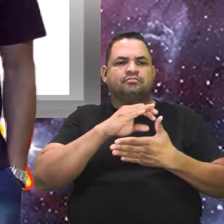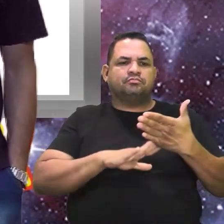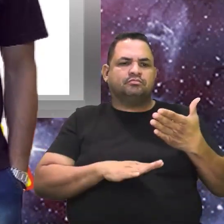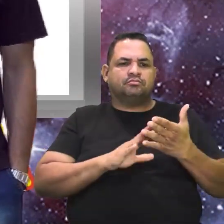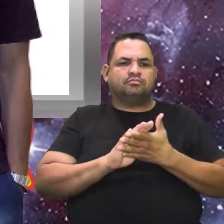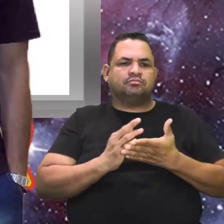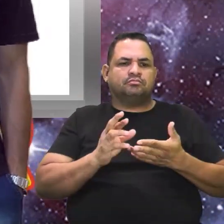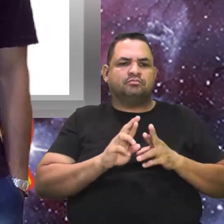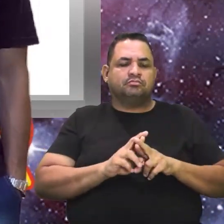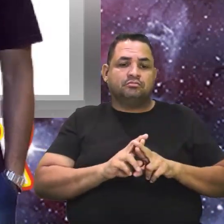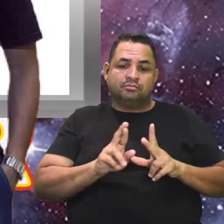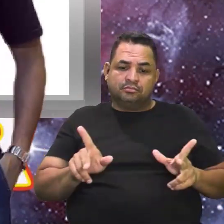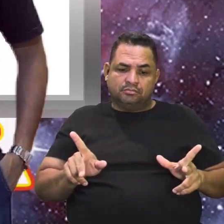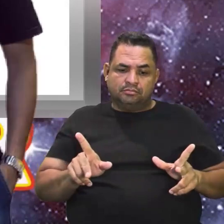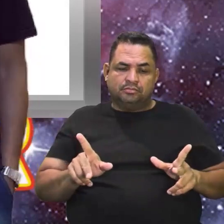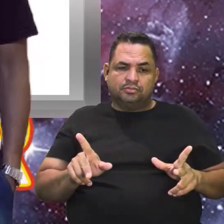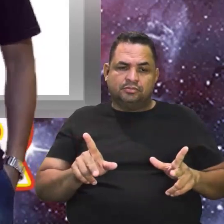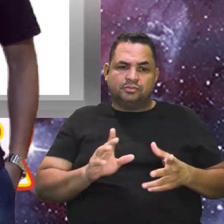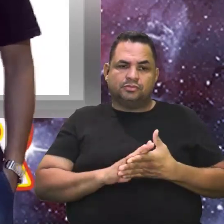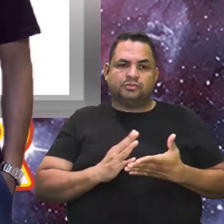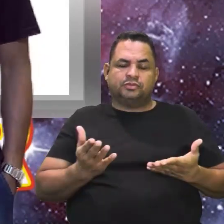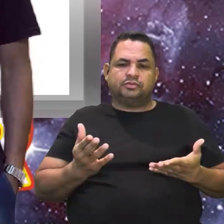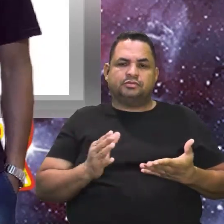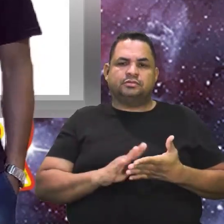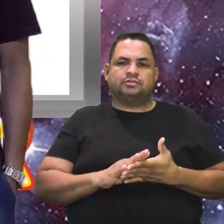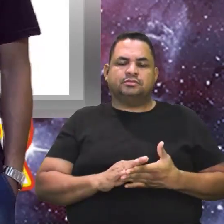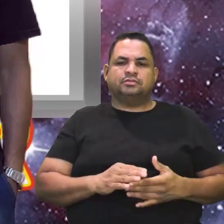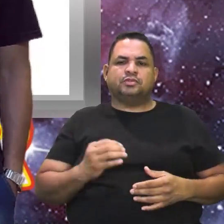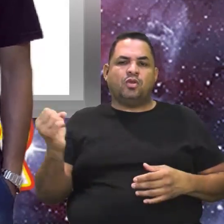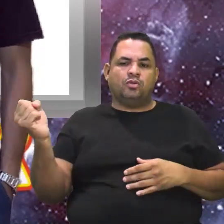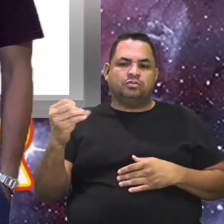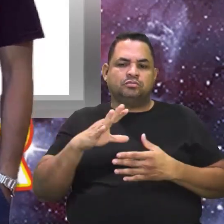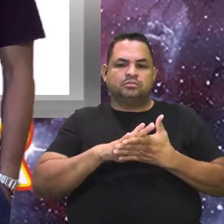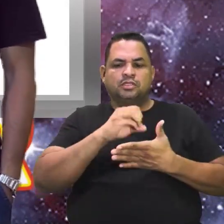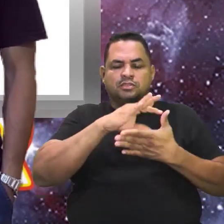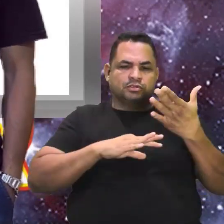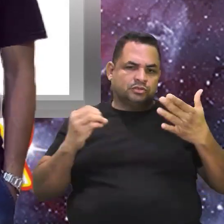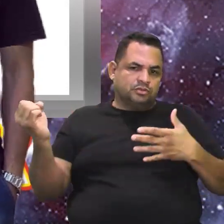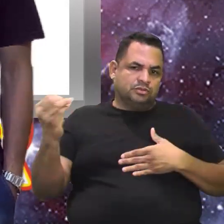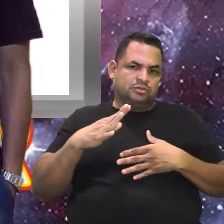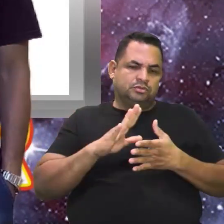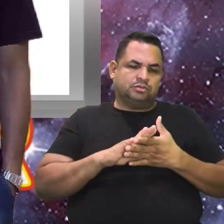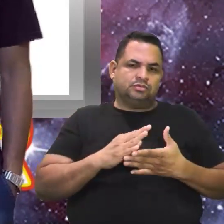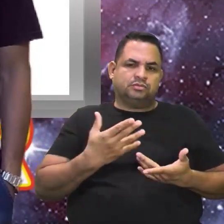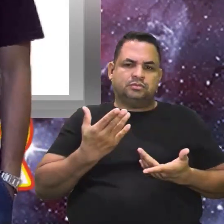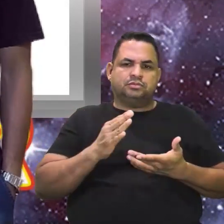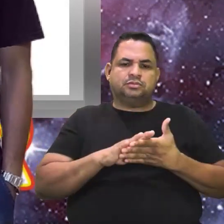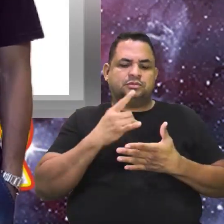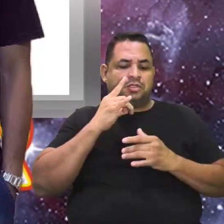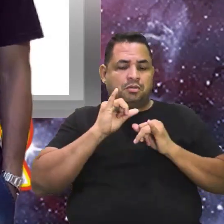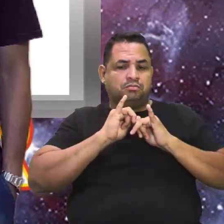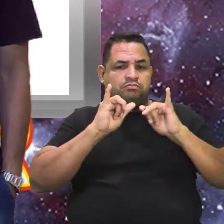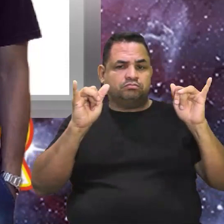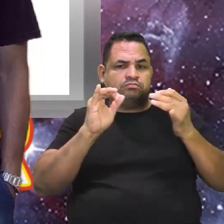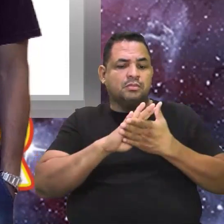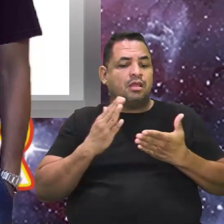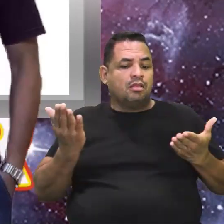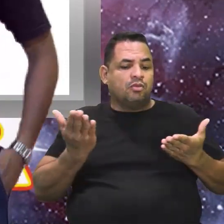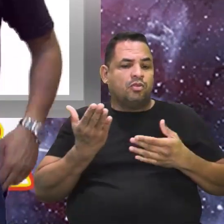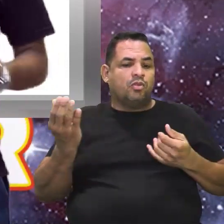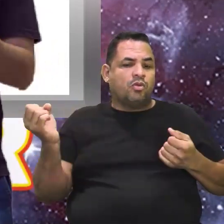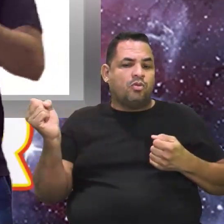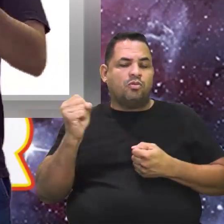são itens inéditos, né? Eles atualizam os dados. Essa questão aqui do PNAD, né, se você for olhar lá na informação lá, ela é bem